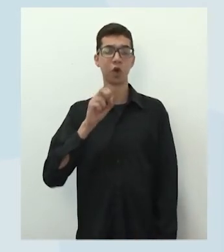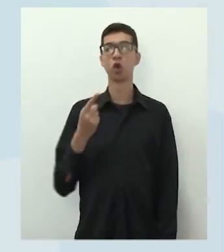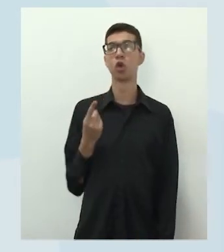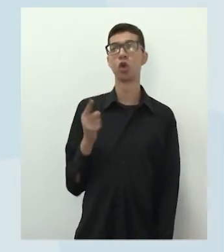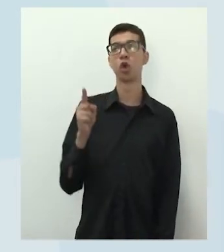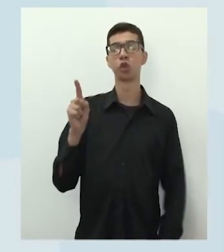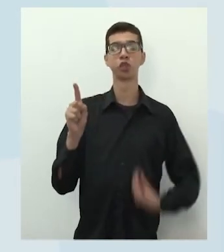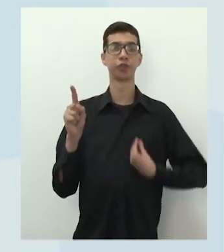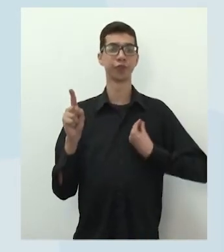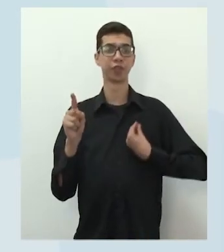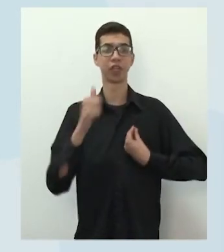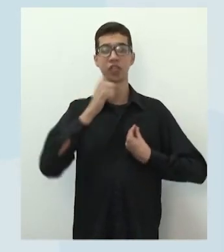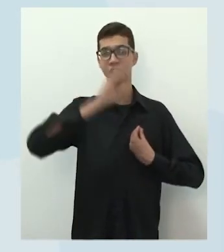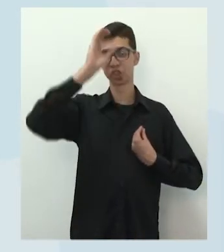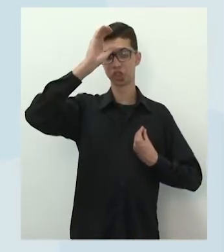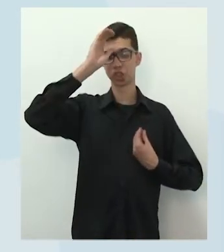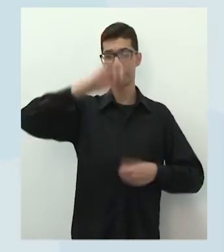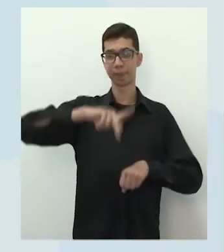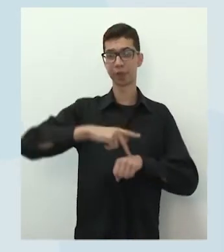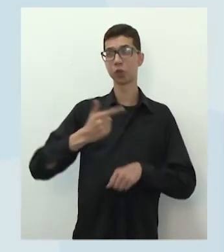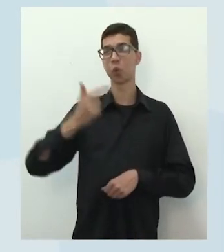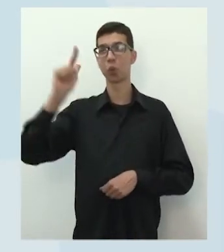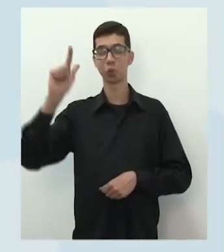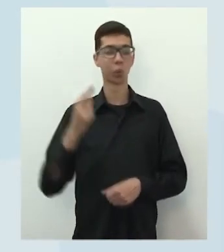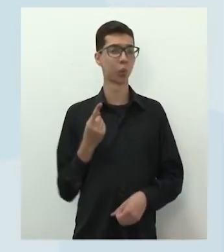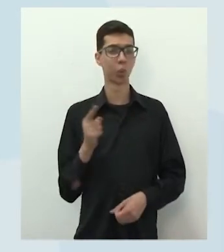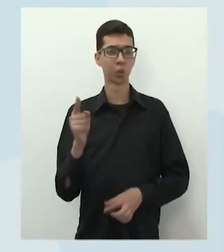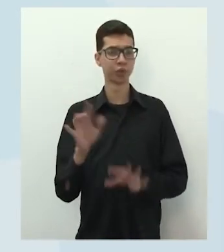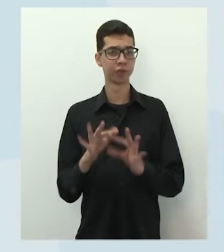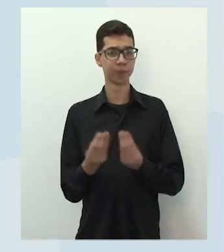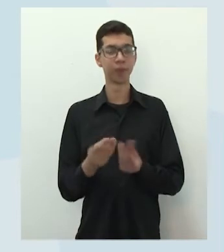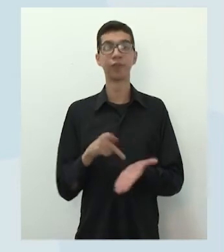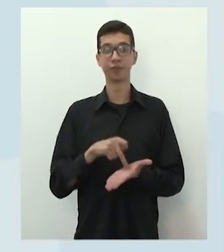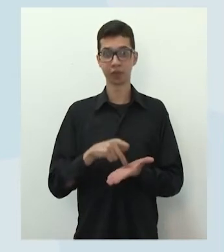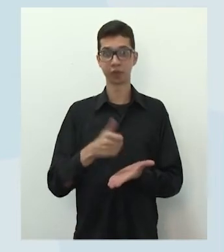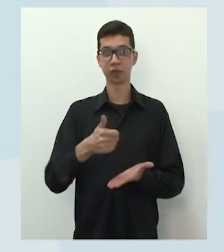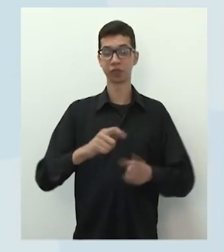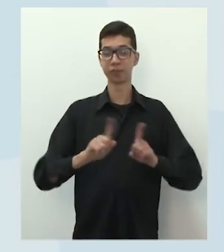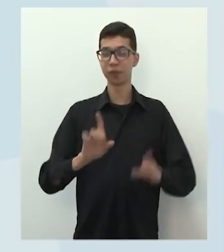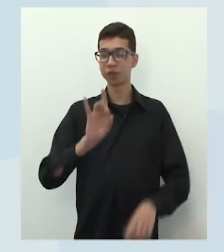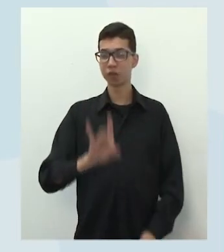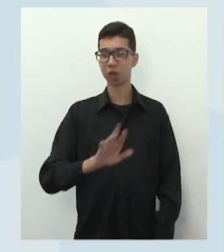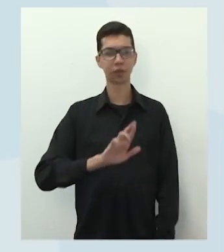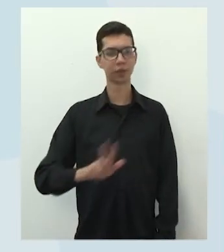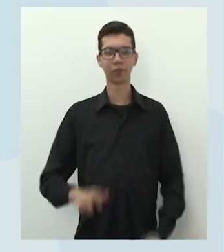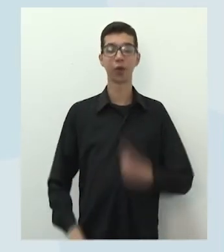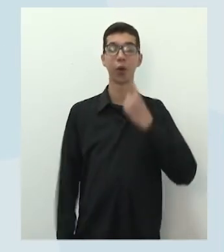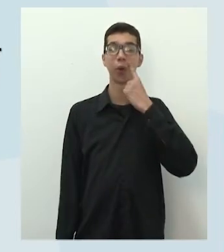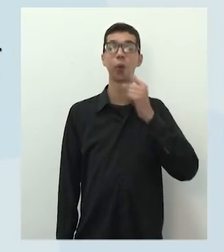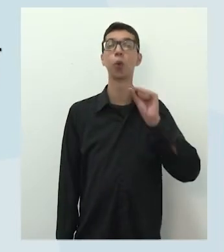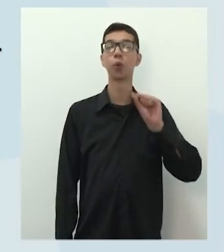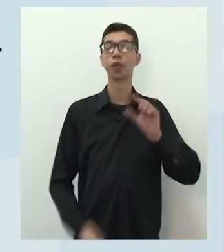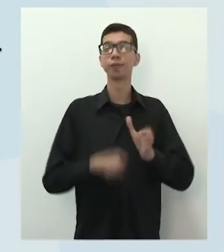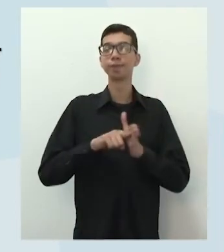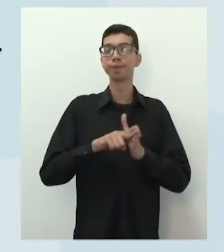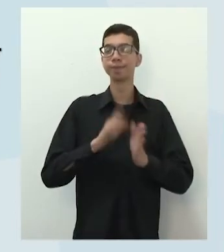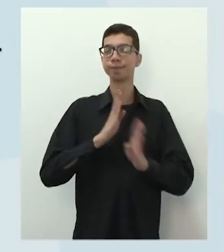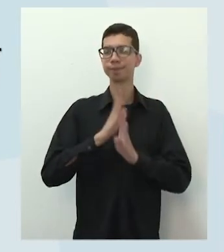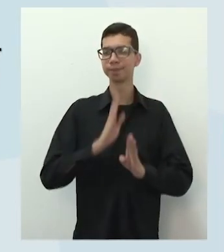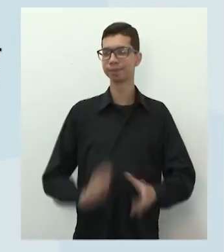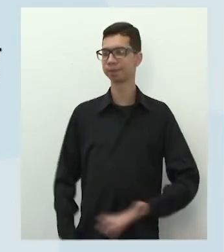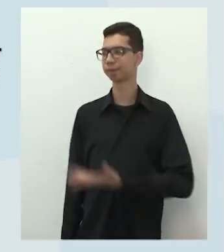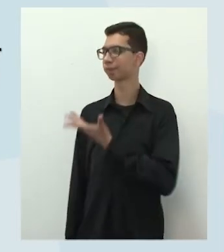já tinham postado a foto do filho, mostrado o filho na internet, seja numa rede social, né? E